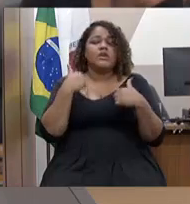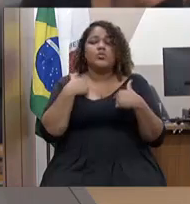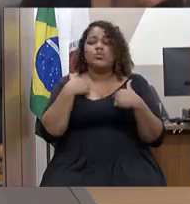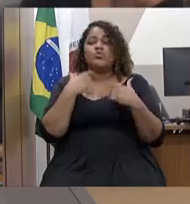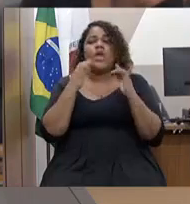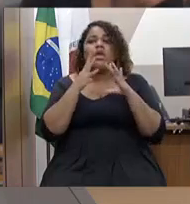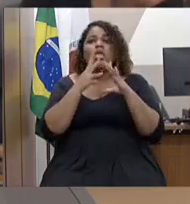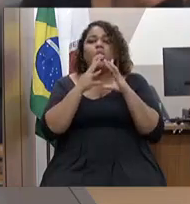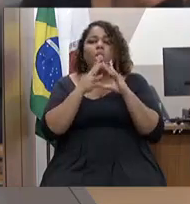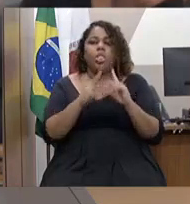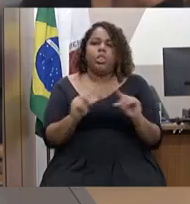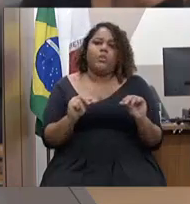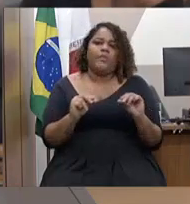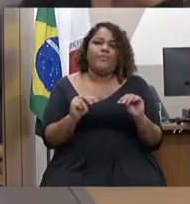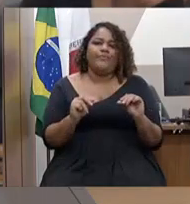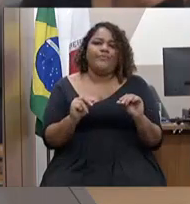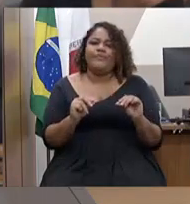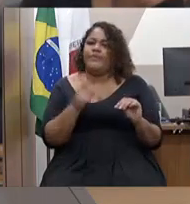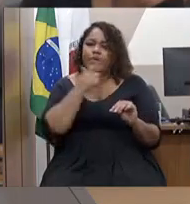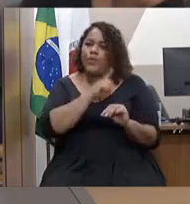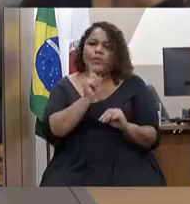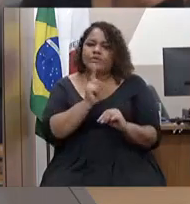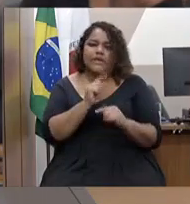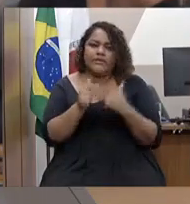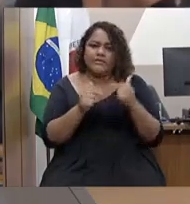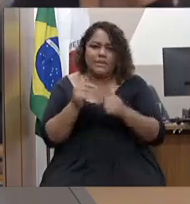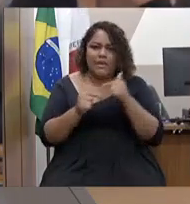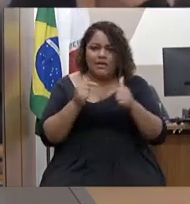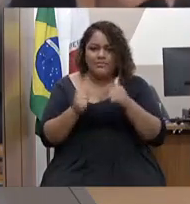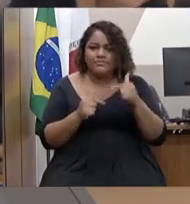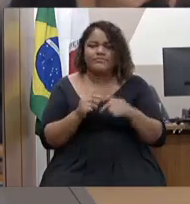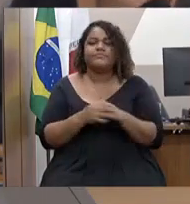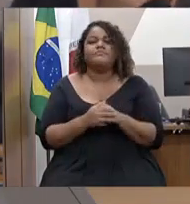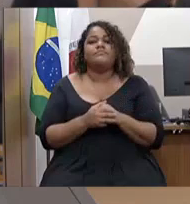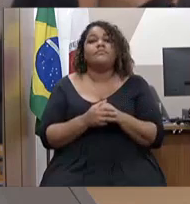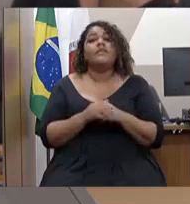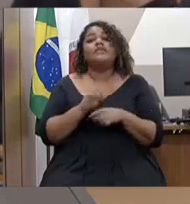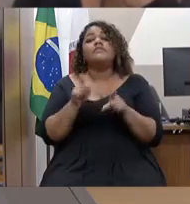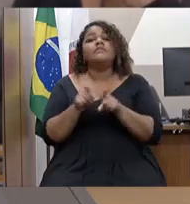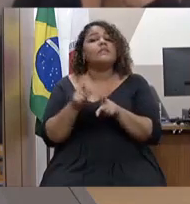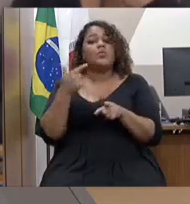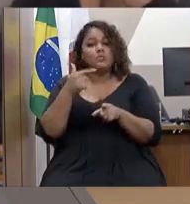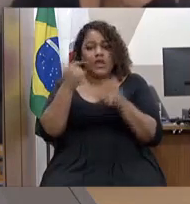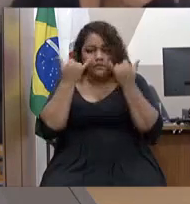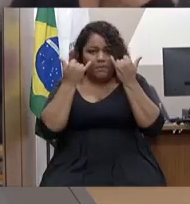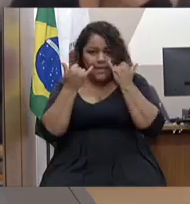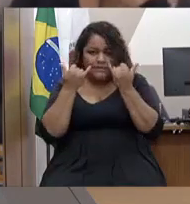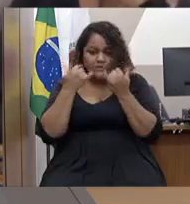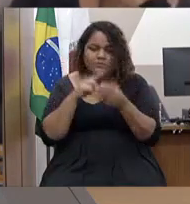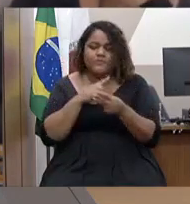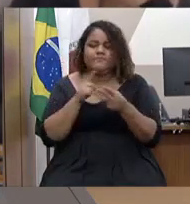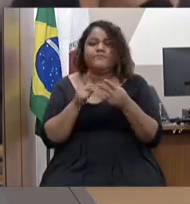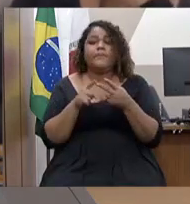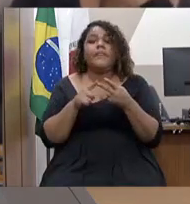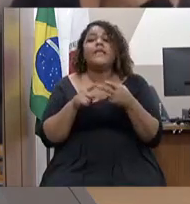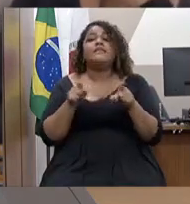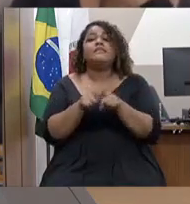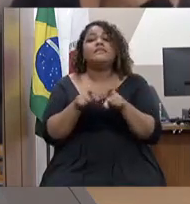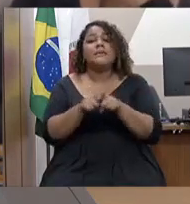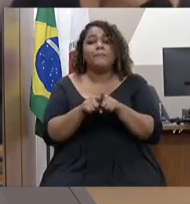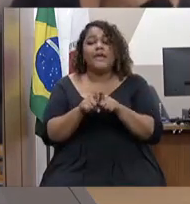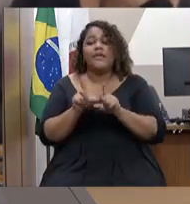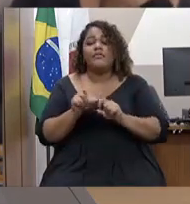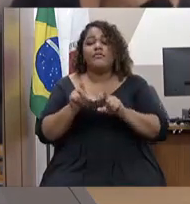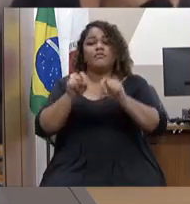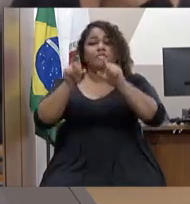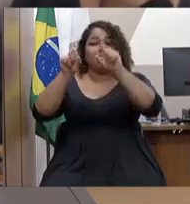Outra coisa que a gente não tem estatística no Brasil é sobre o câncer no trabalho ao ET Organização Internacional do Trabalho fala lá